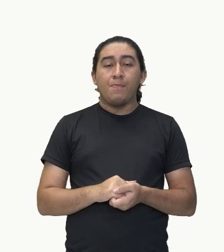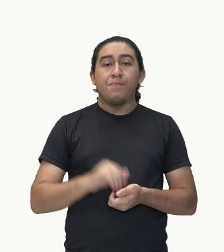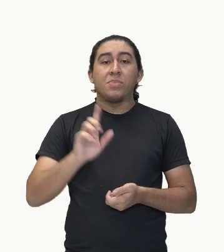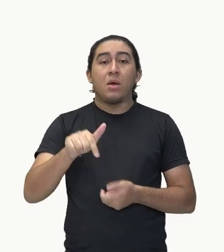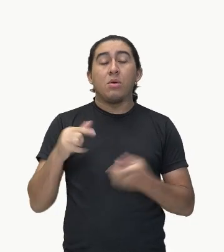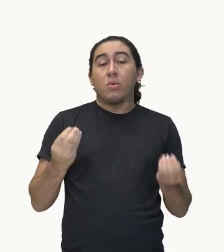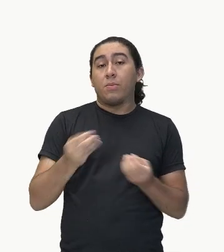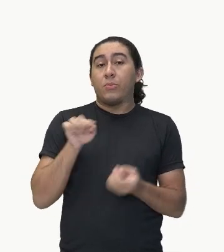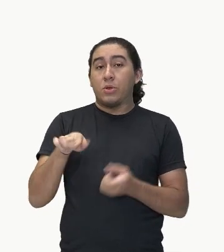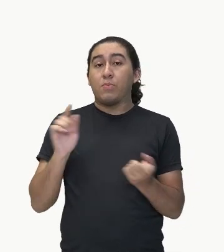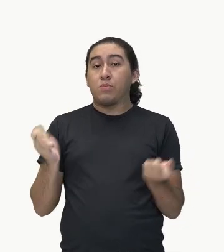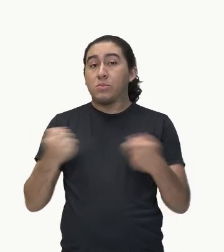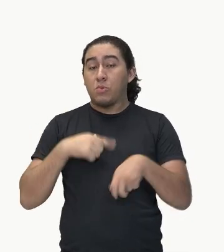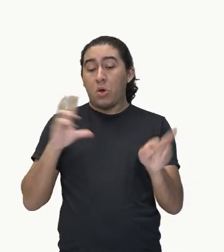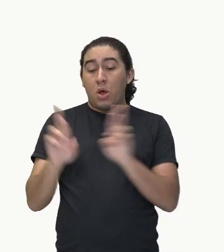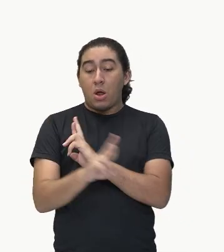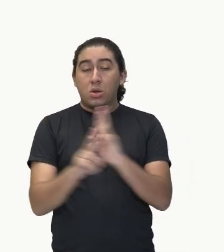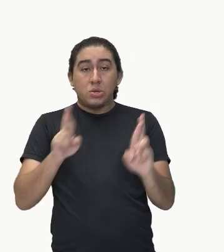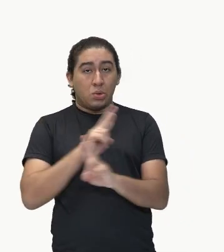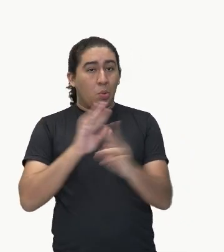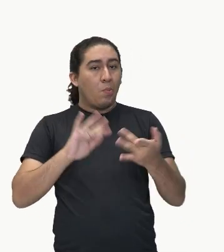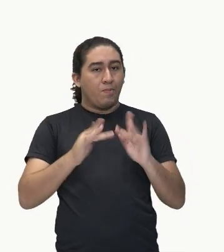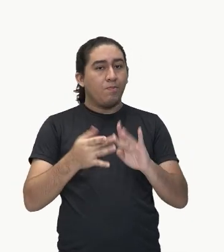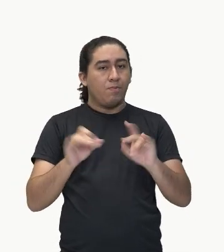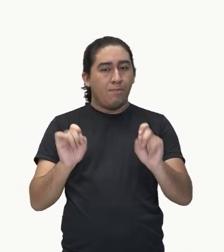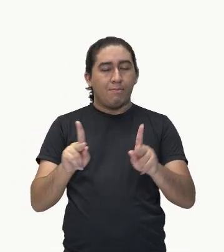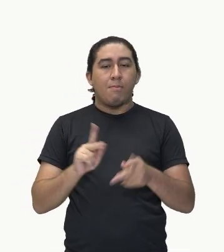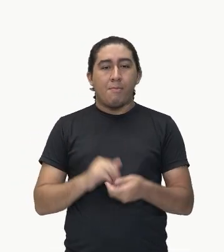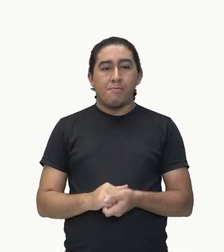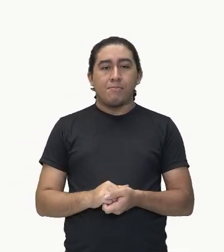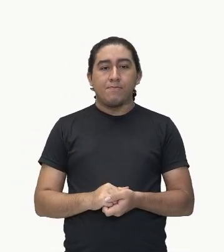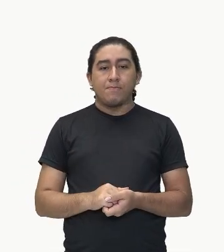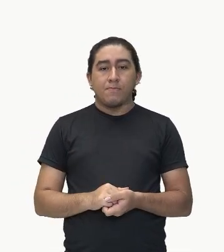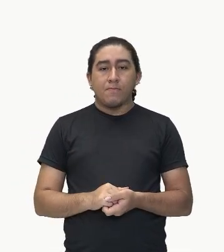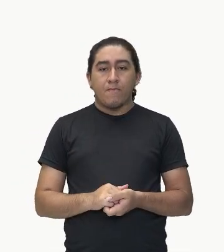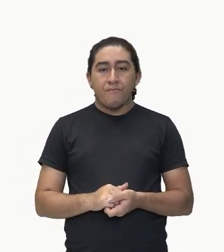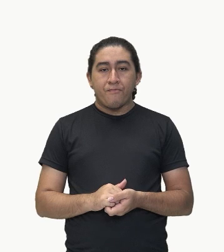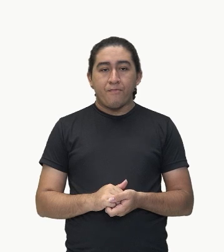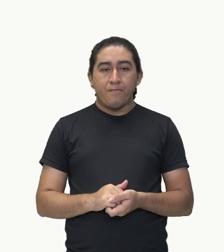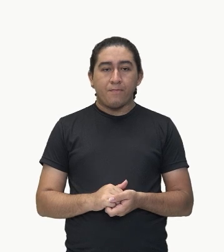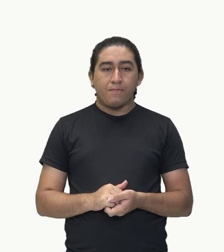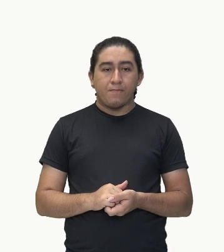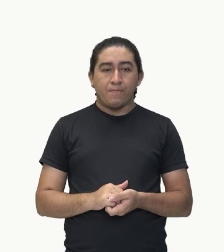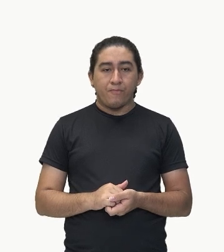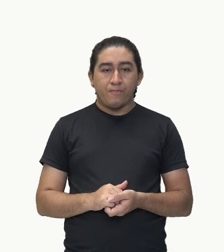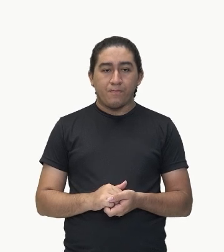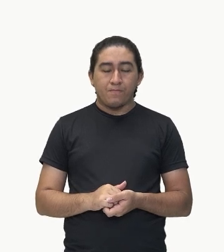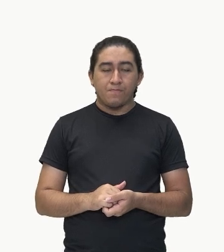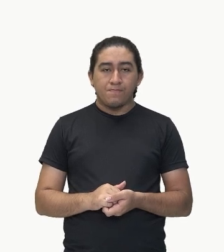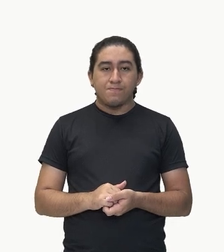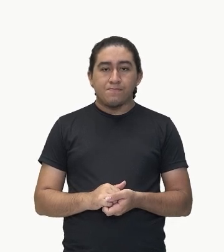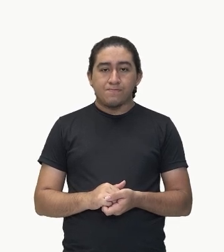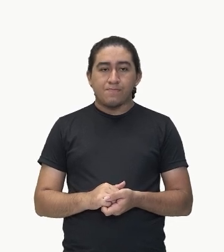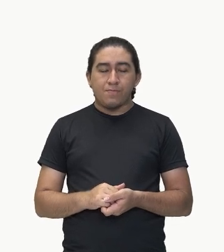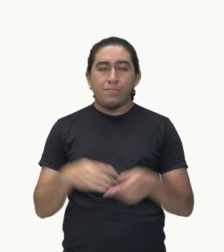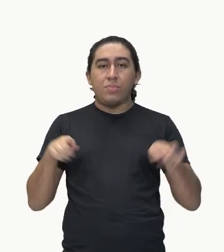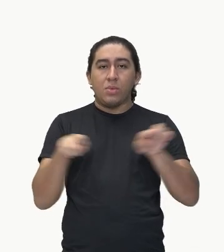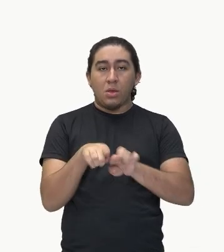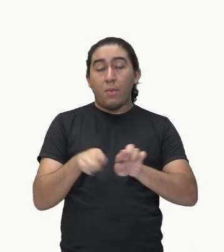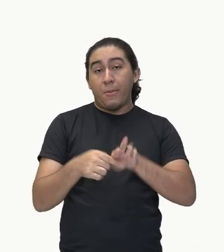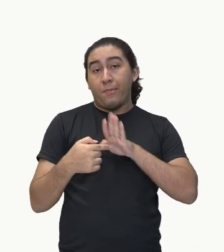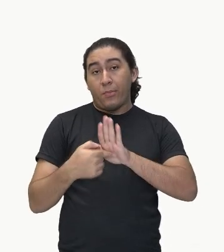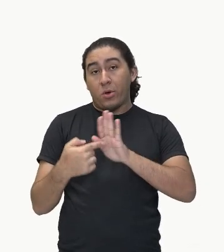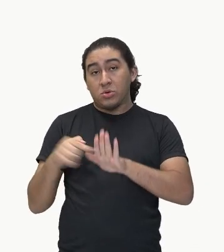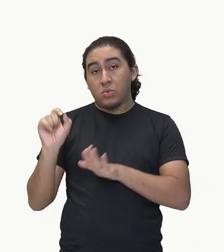forma como ele se relaciona com este contexto, certo? E aí, vai trazer as angústias de Fernando